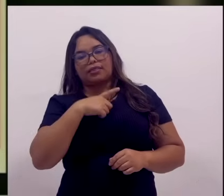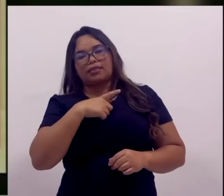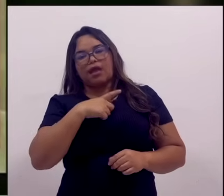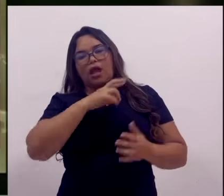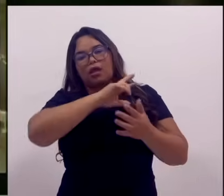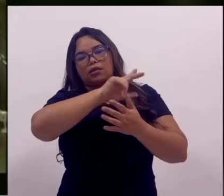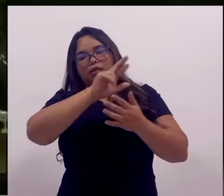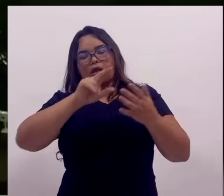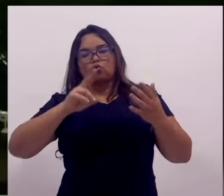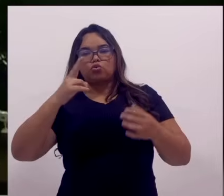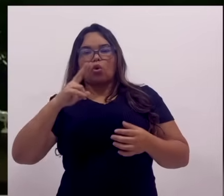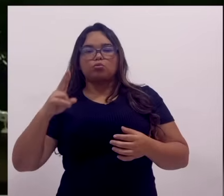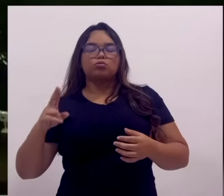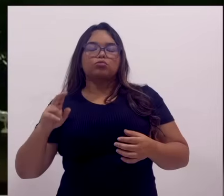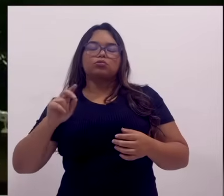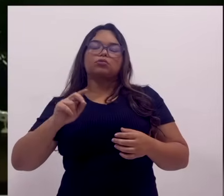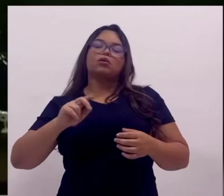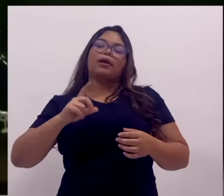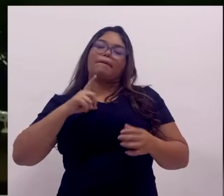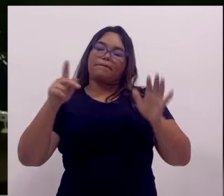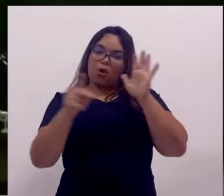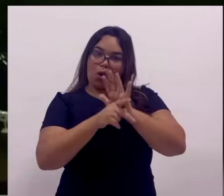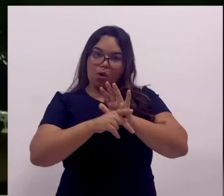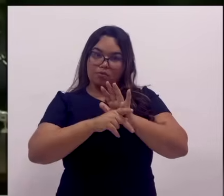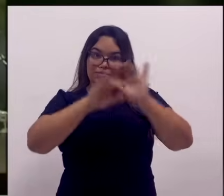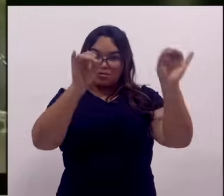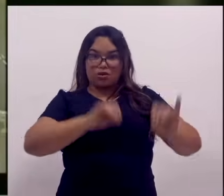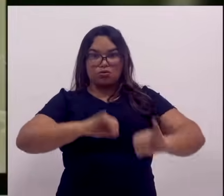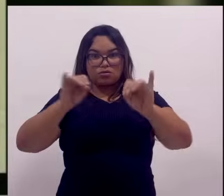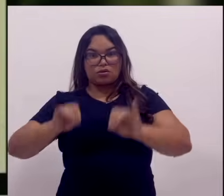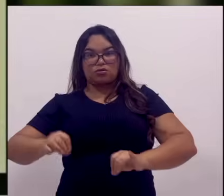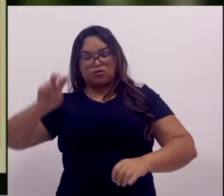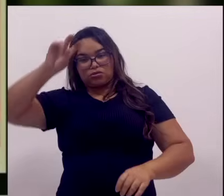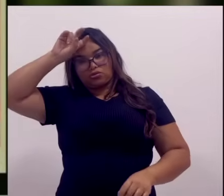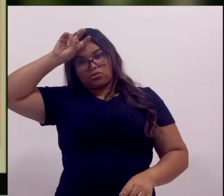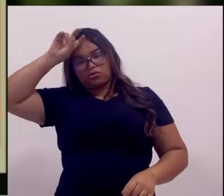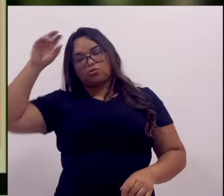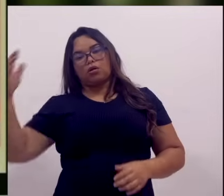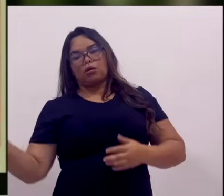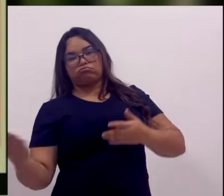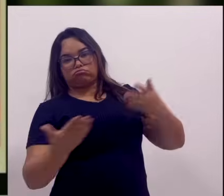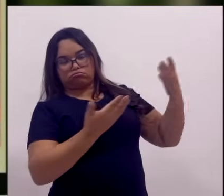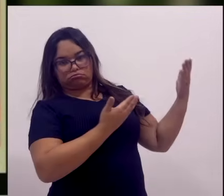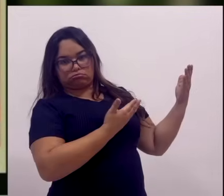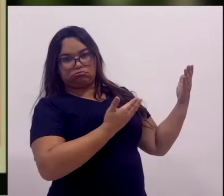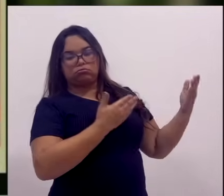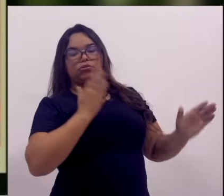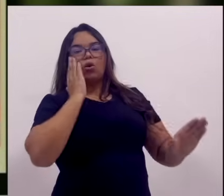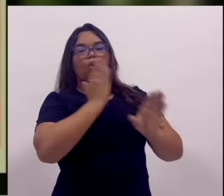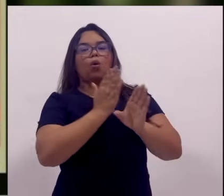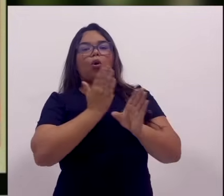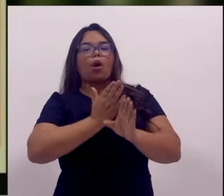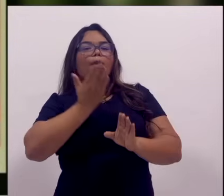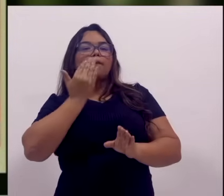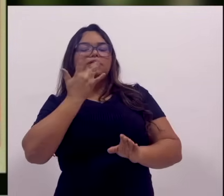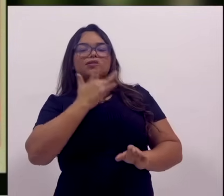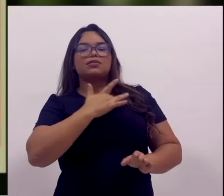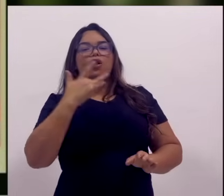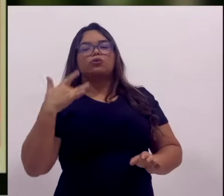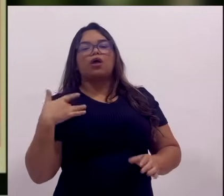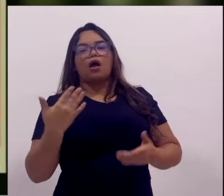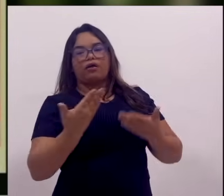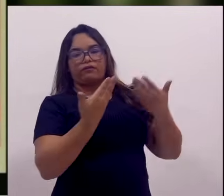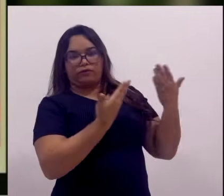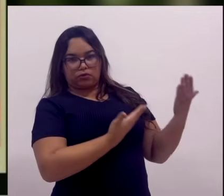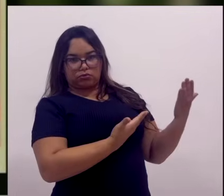e Sete, a trindade egípcia. Aqui está um balneário, um retiro, onde se podem comprar alimentos